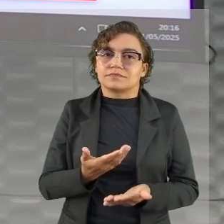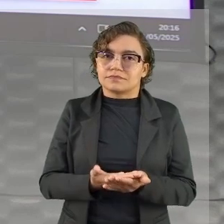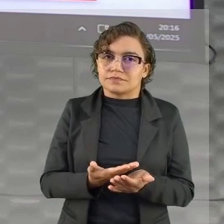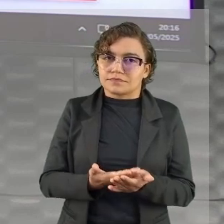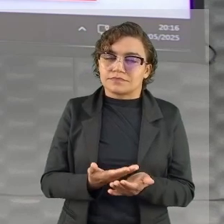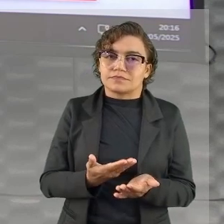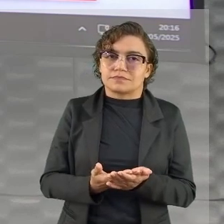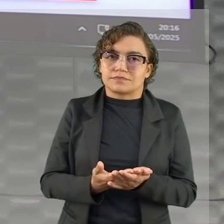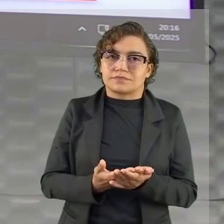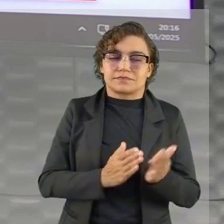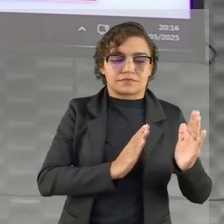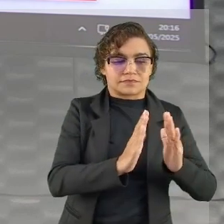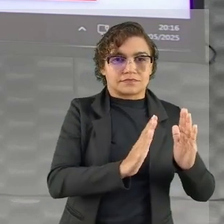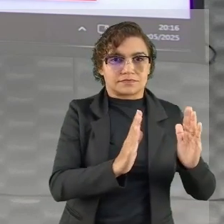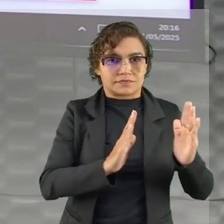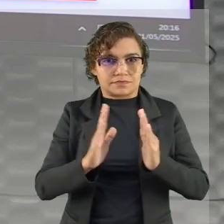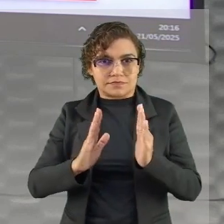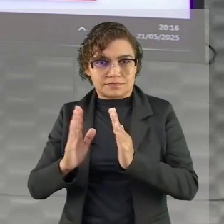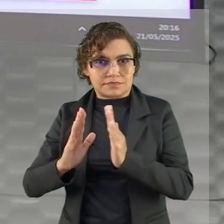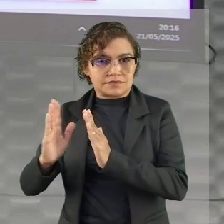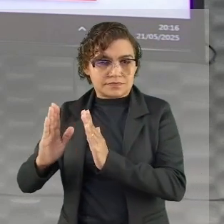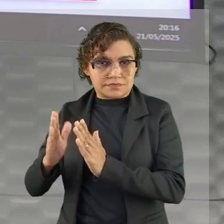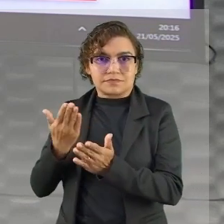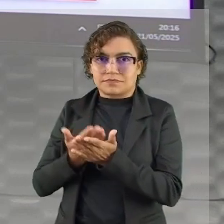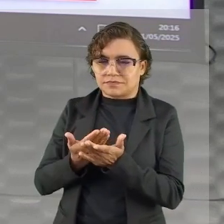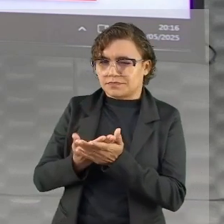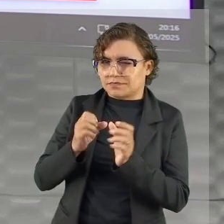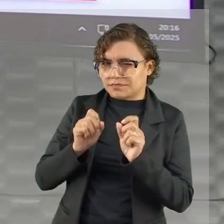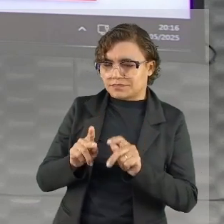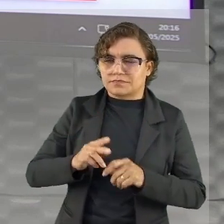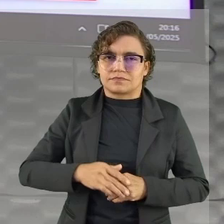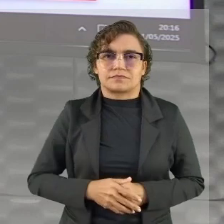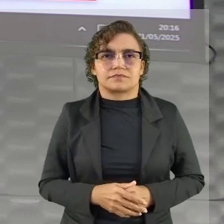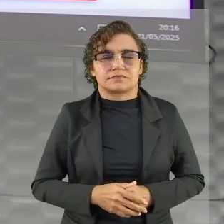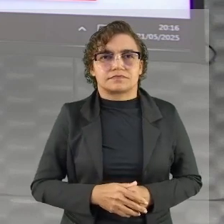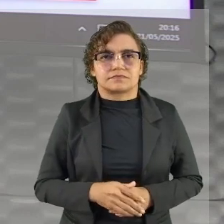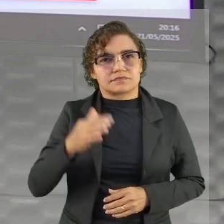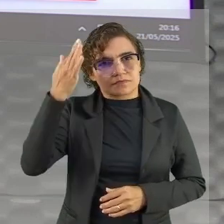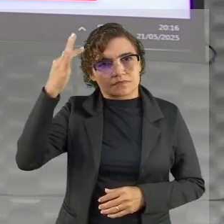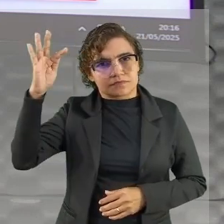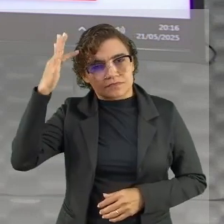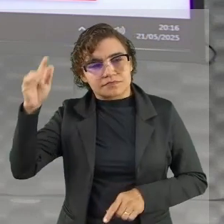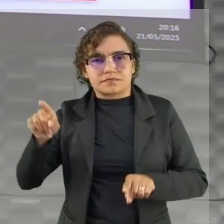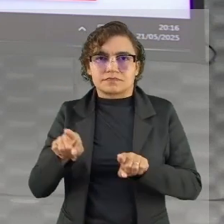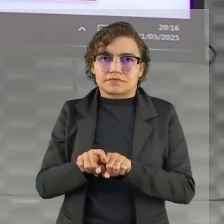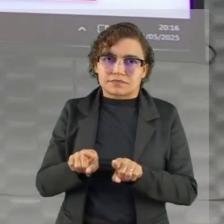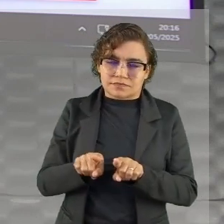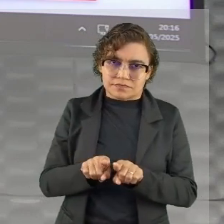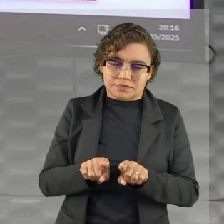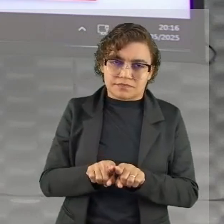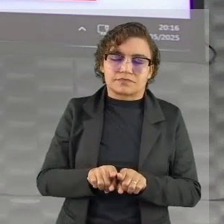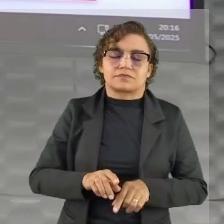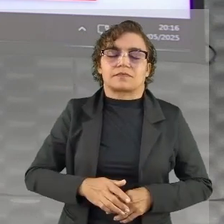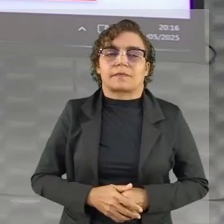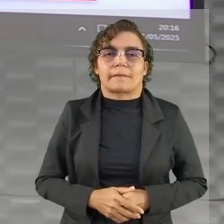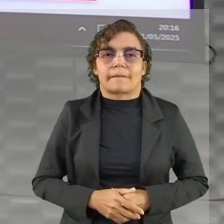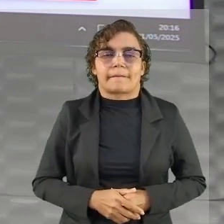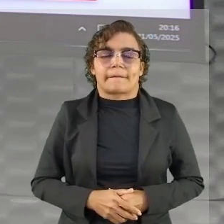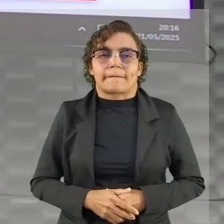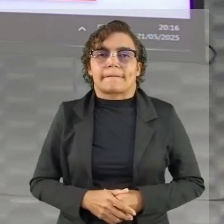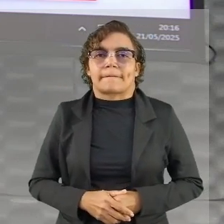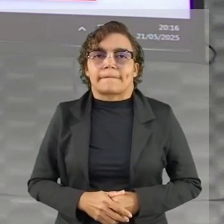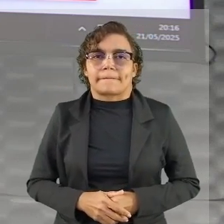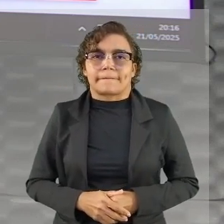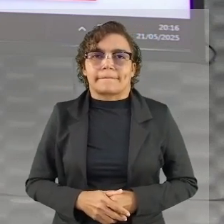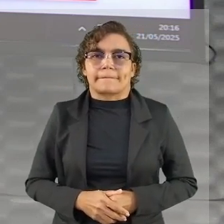esses períodos que a gente trabalhou ao longo desse período, né? Períodos filosóficos que trabalhamos ao longo desse período letivo.